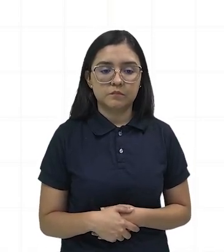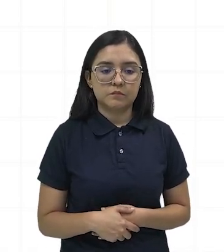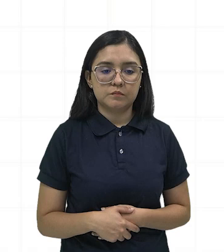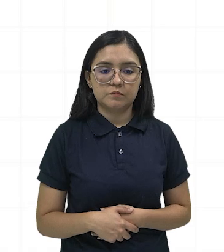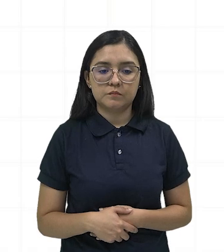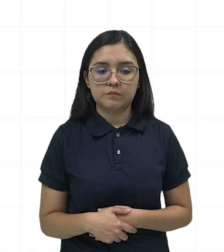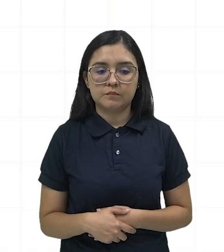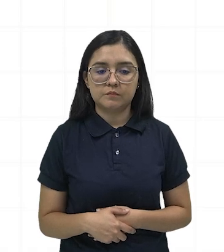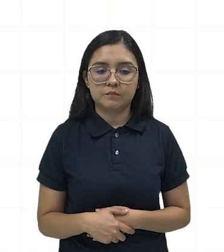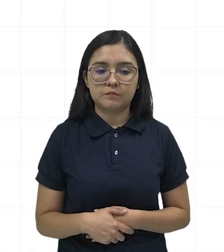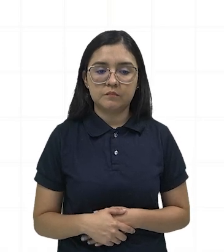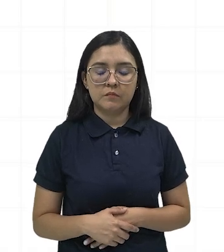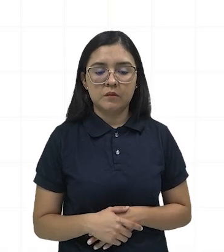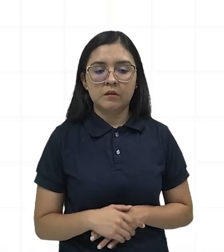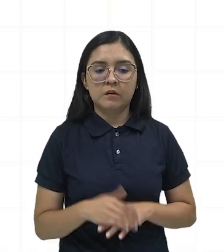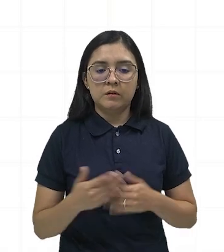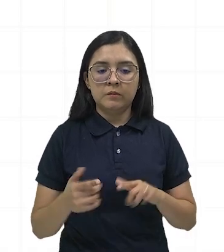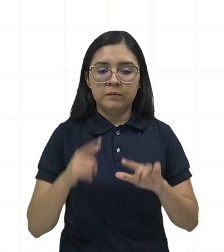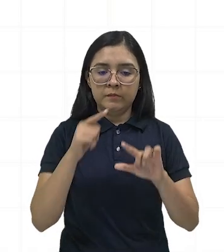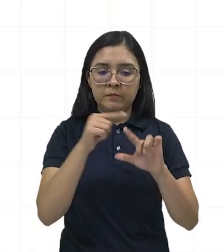Nesse caso aqui,